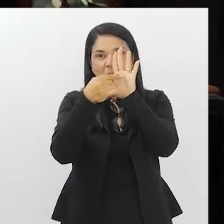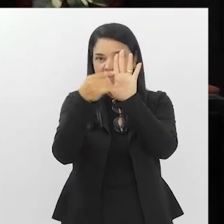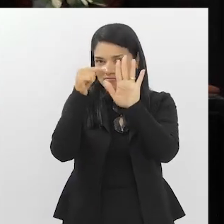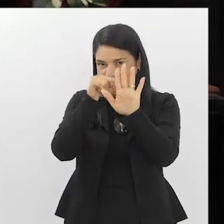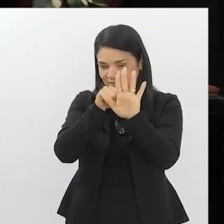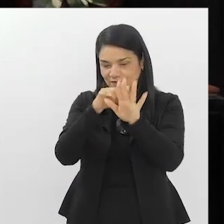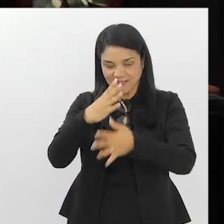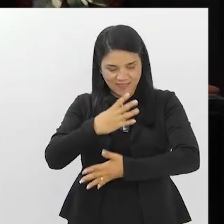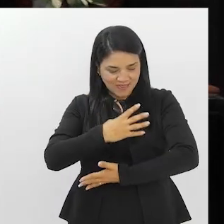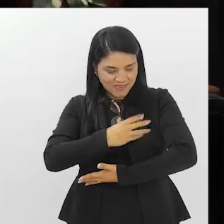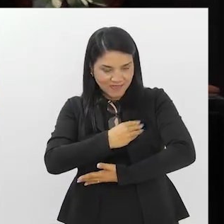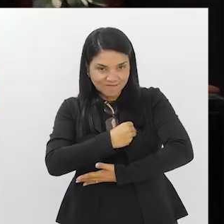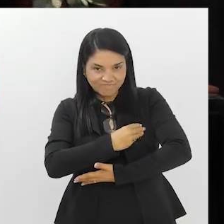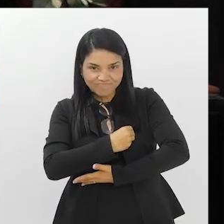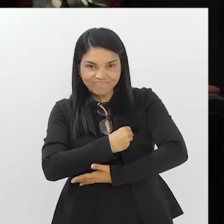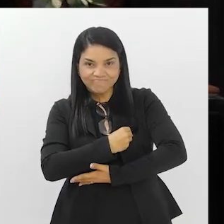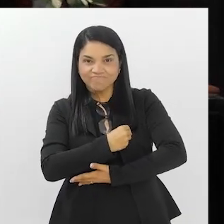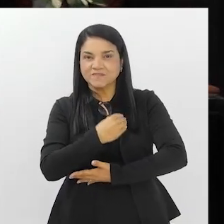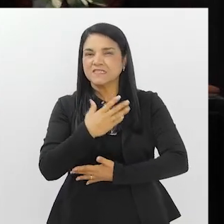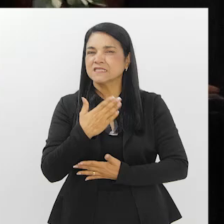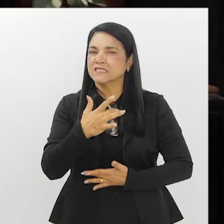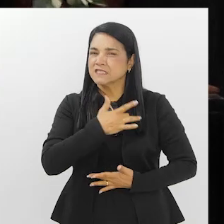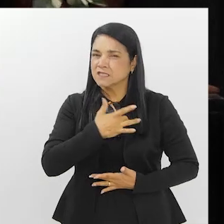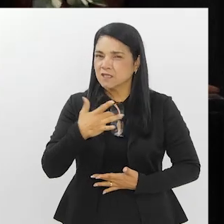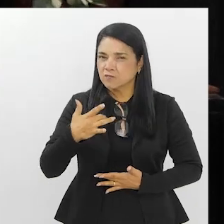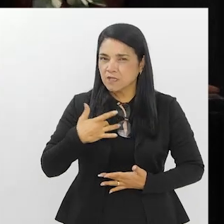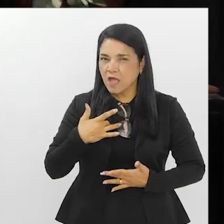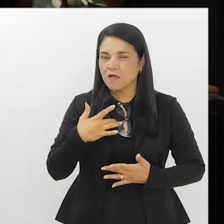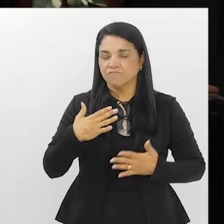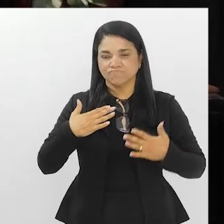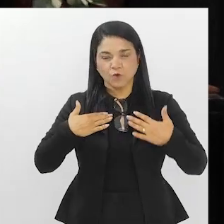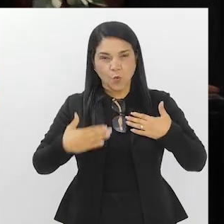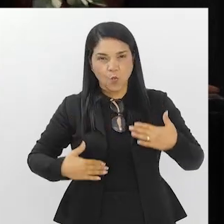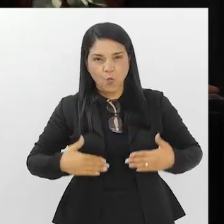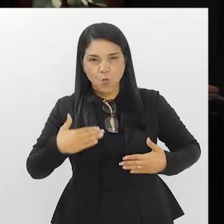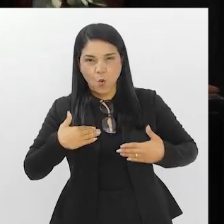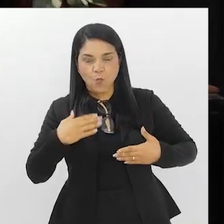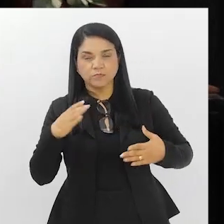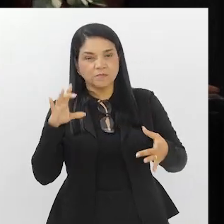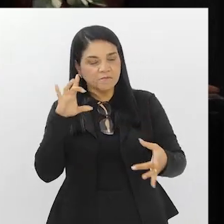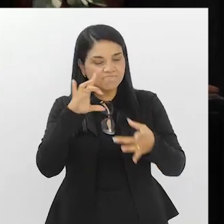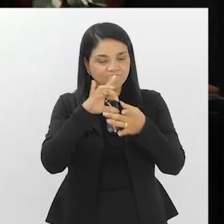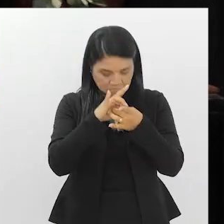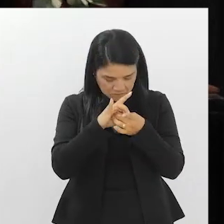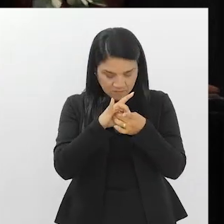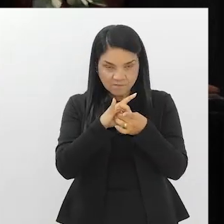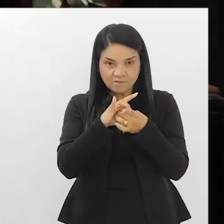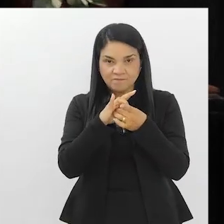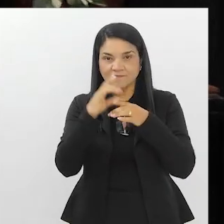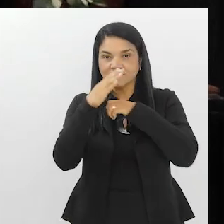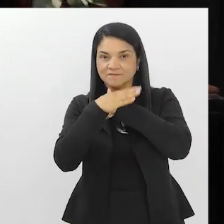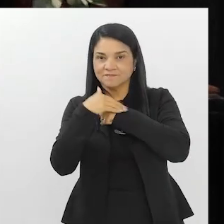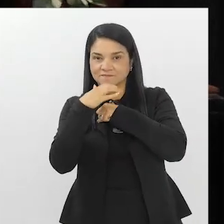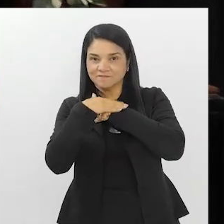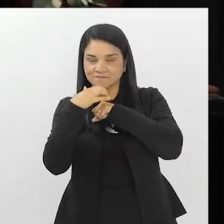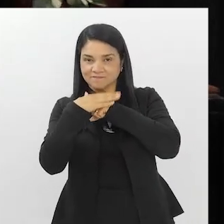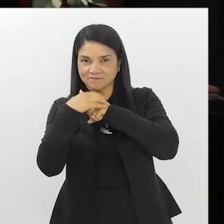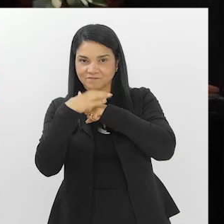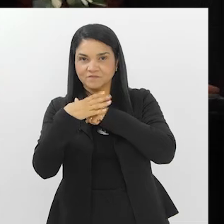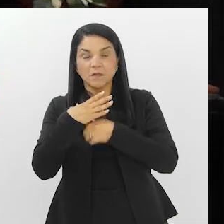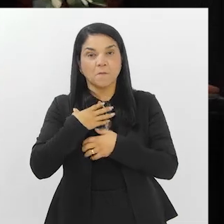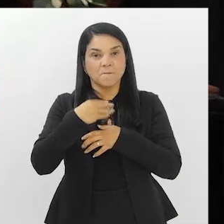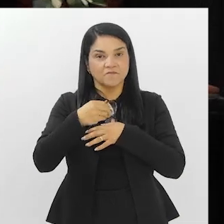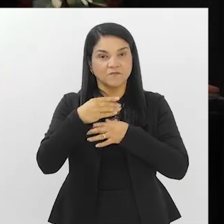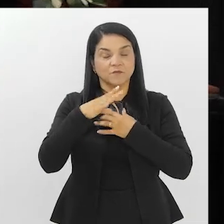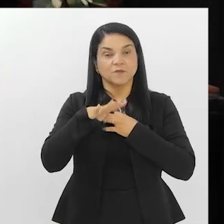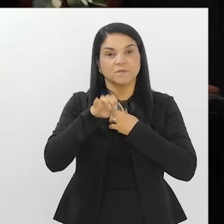para o desenvolvimento saudável, capaz de moldar não só o corpo, mas também o vínculo afetivo entre mãe e filho. E enquanto em alguns lugares